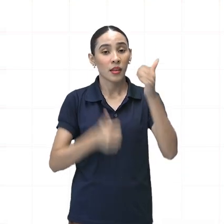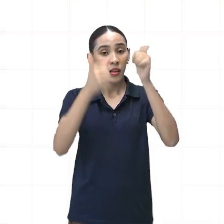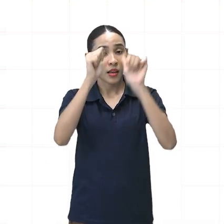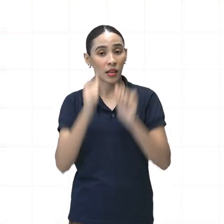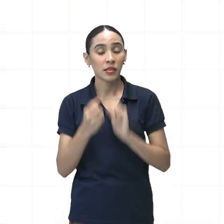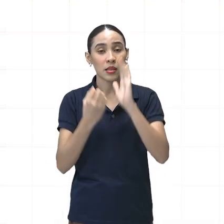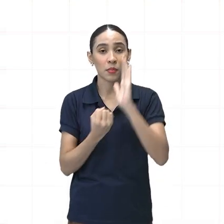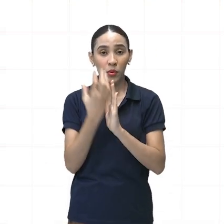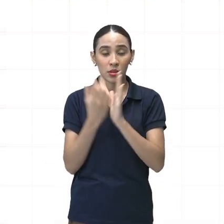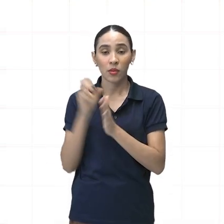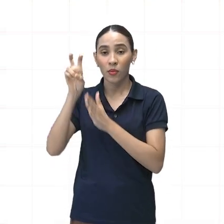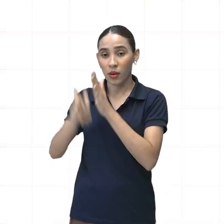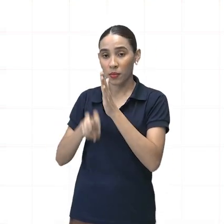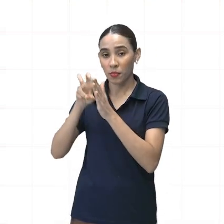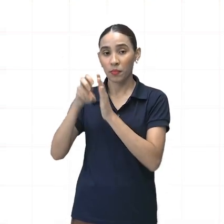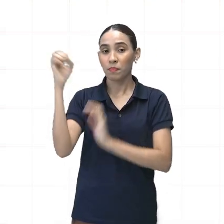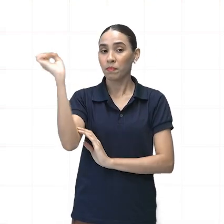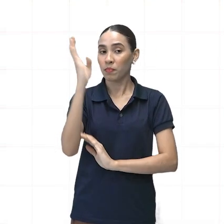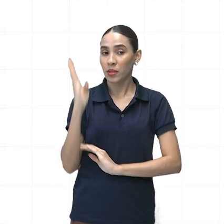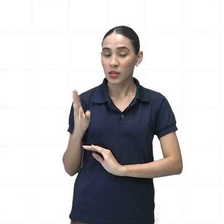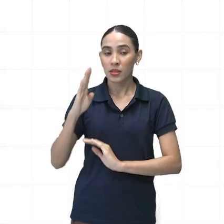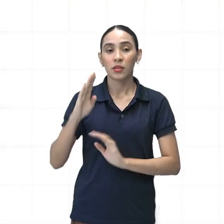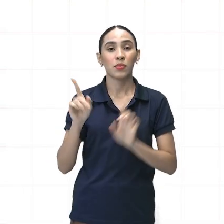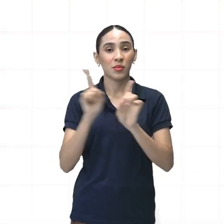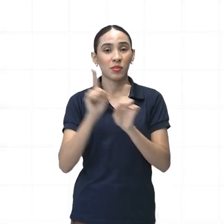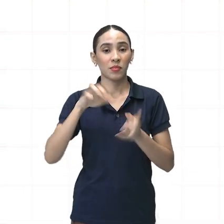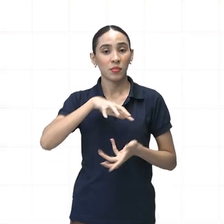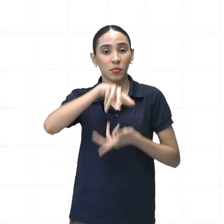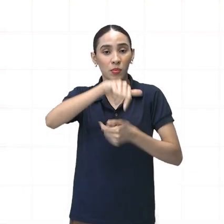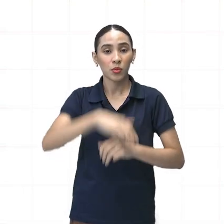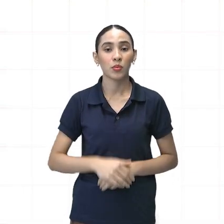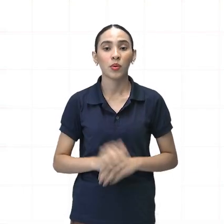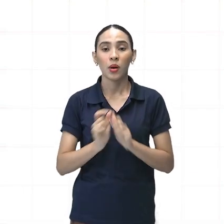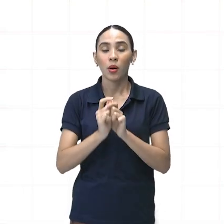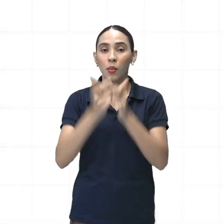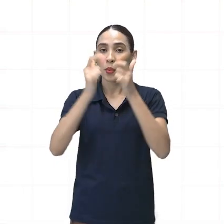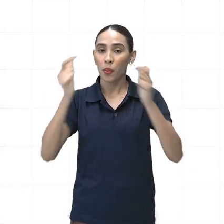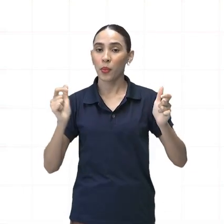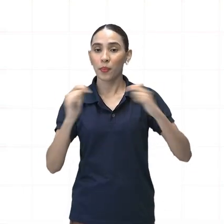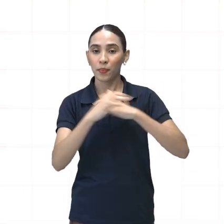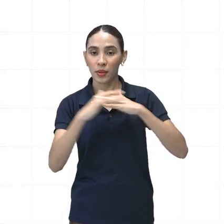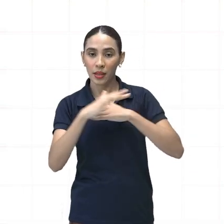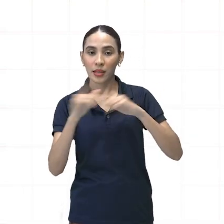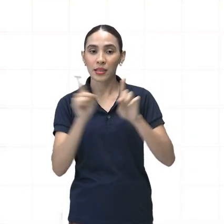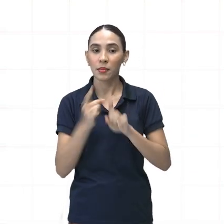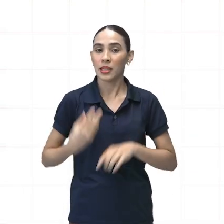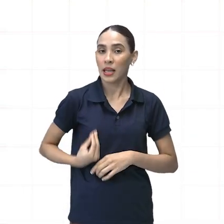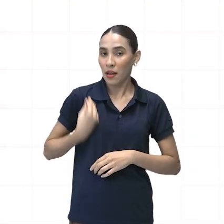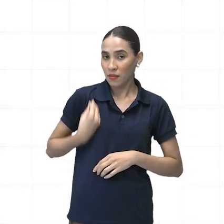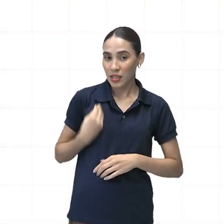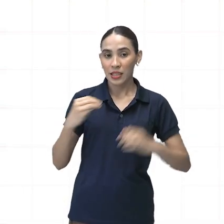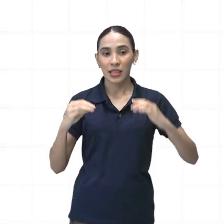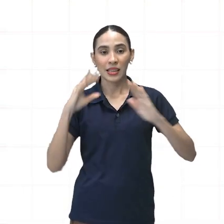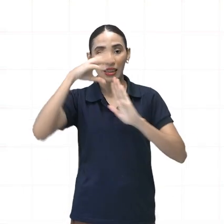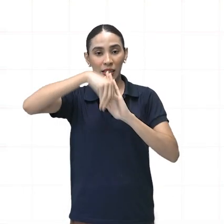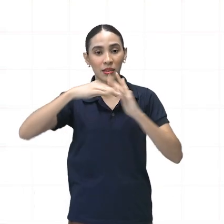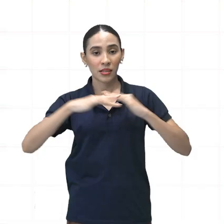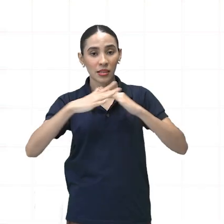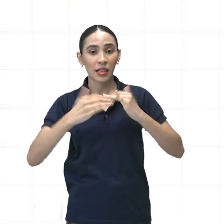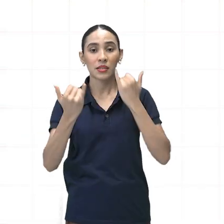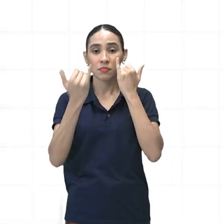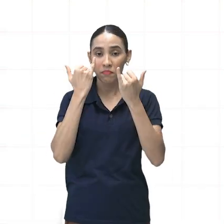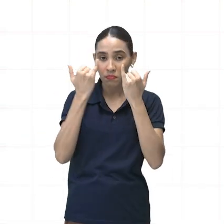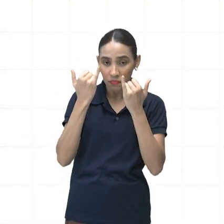Configuração da produção agropecuária do Brasil e no mundo, o crescimento das cidades e da vida urbana, a informatização